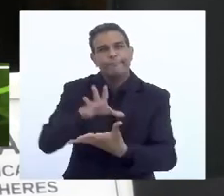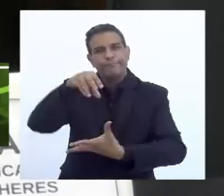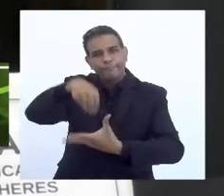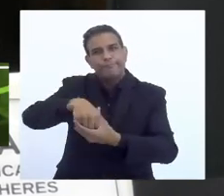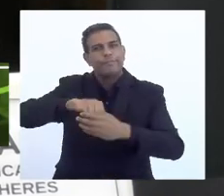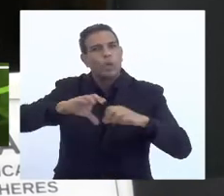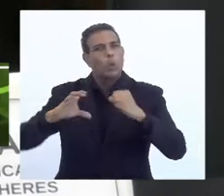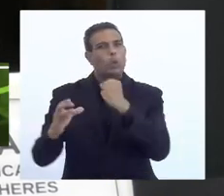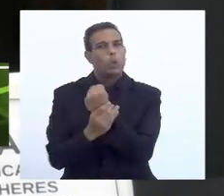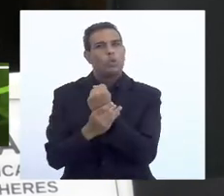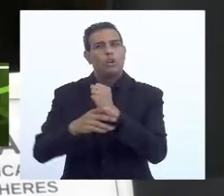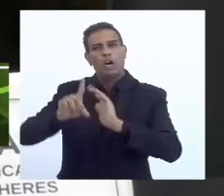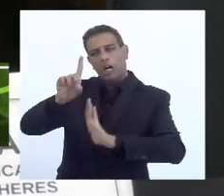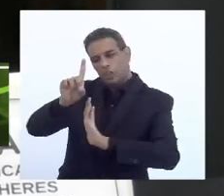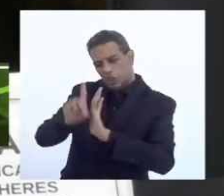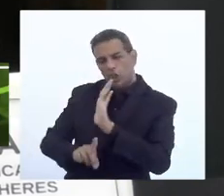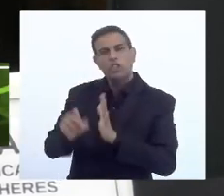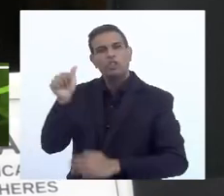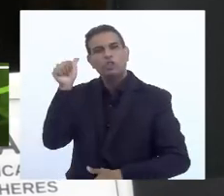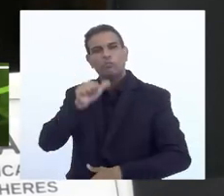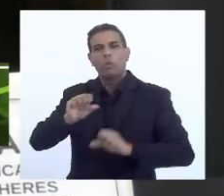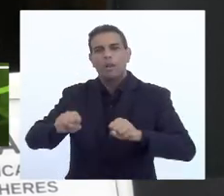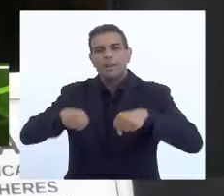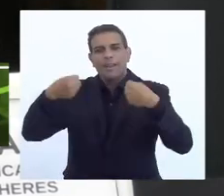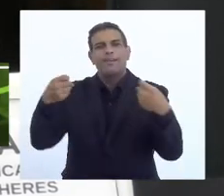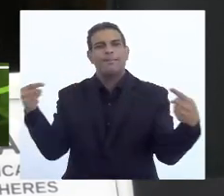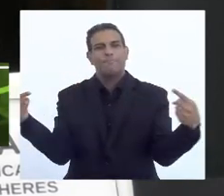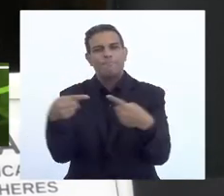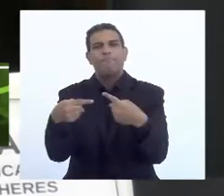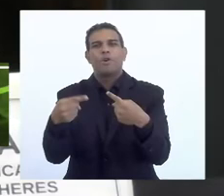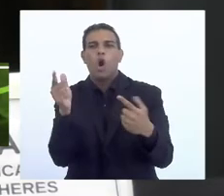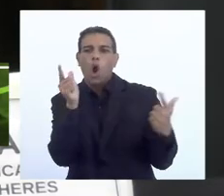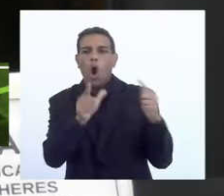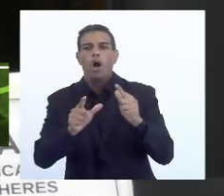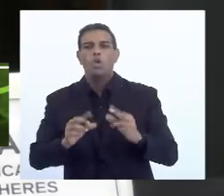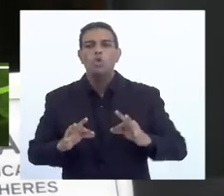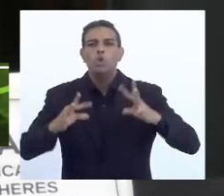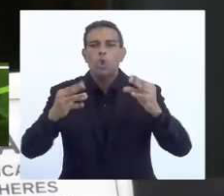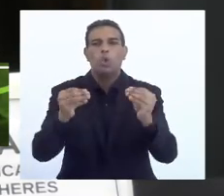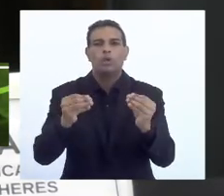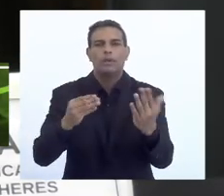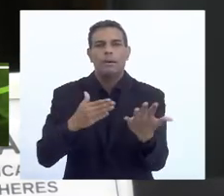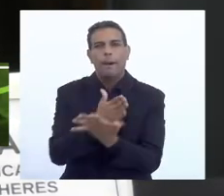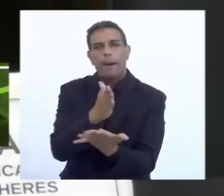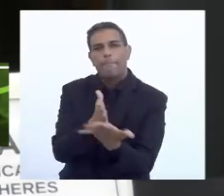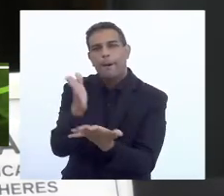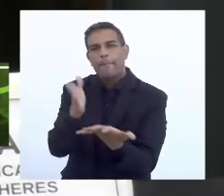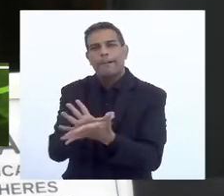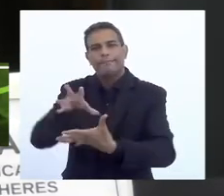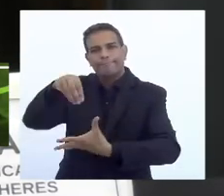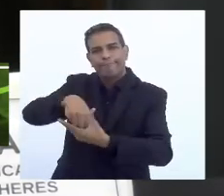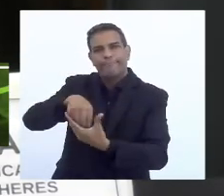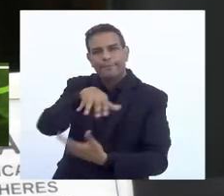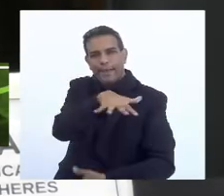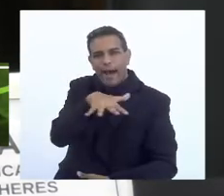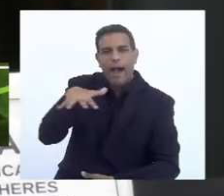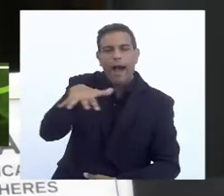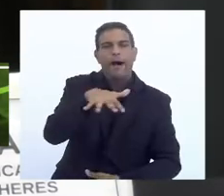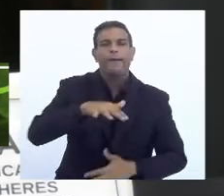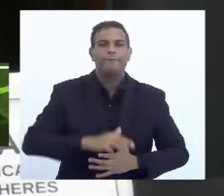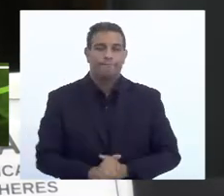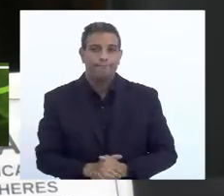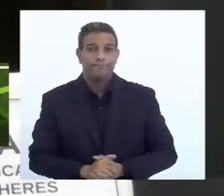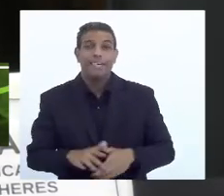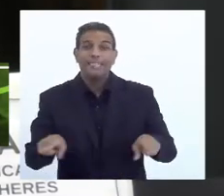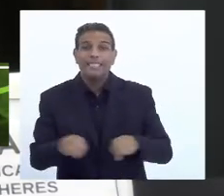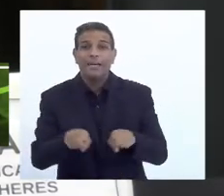que os direitos das mulheres sejam realmente impulsionados em todas as suas mais áreas, em todas as temáticas, né? Desde